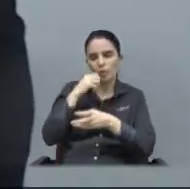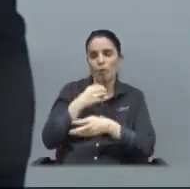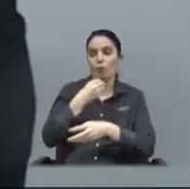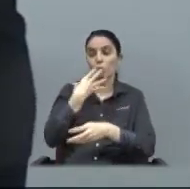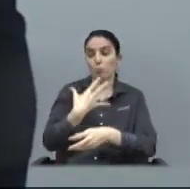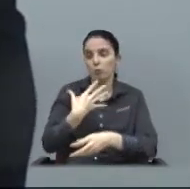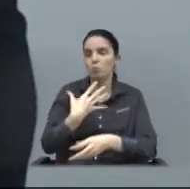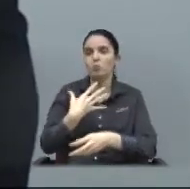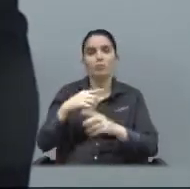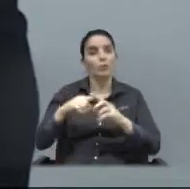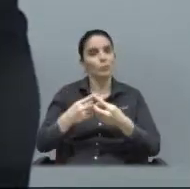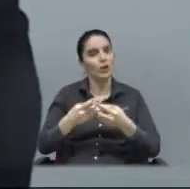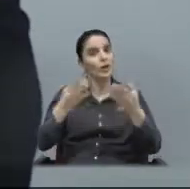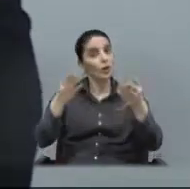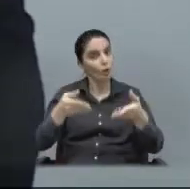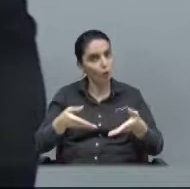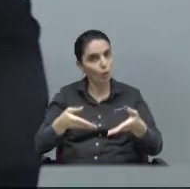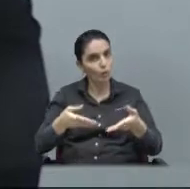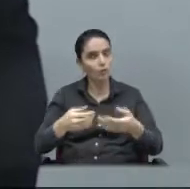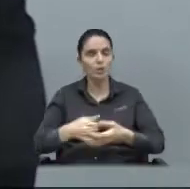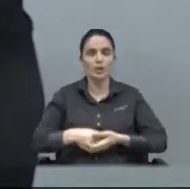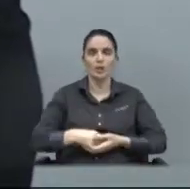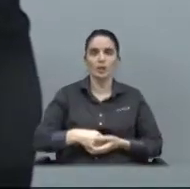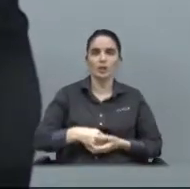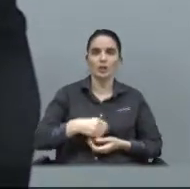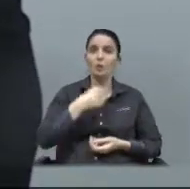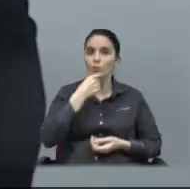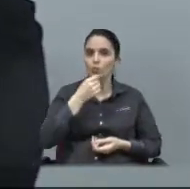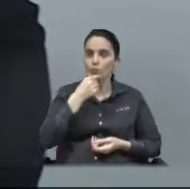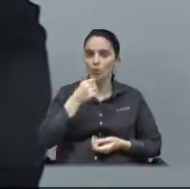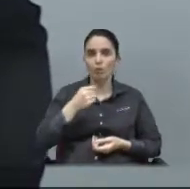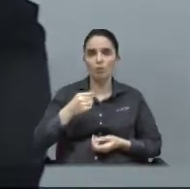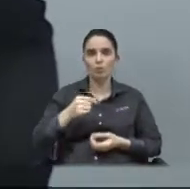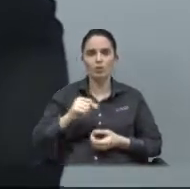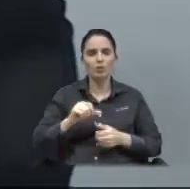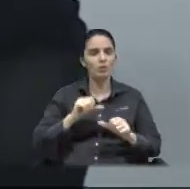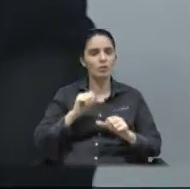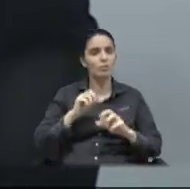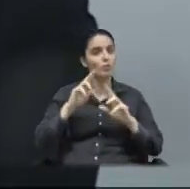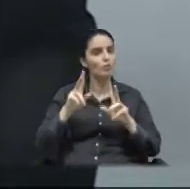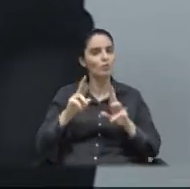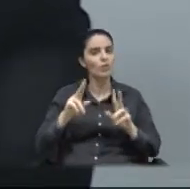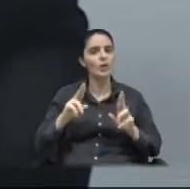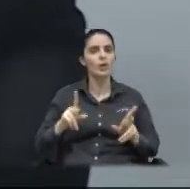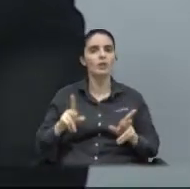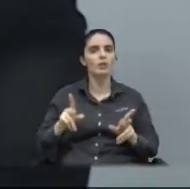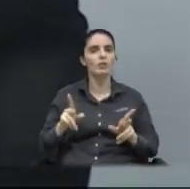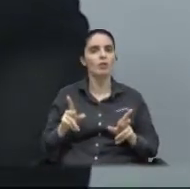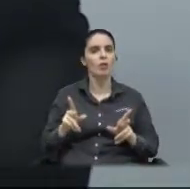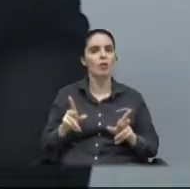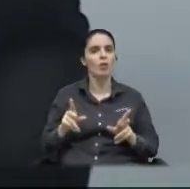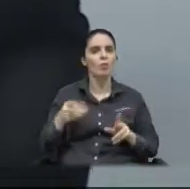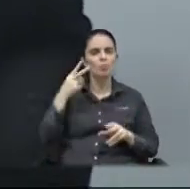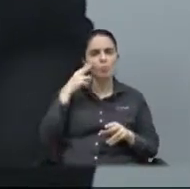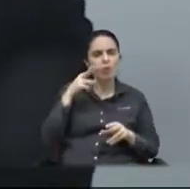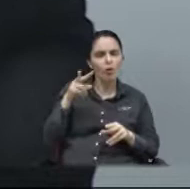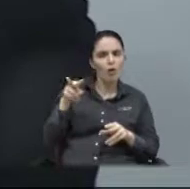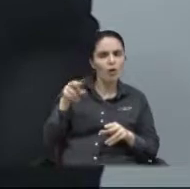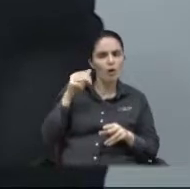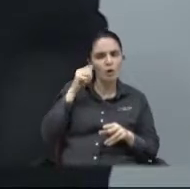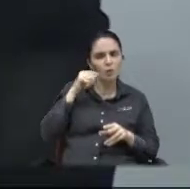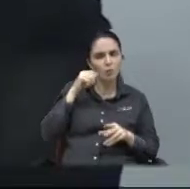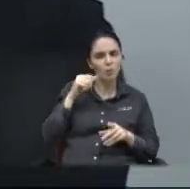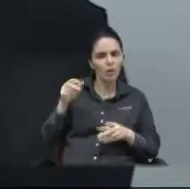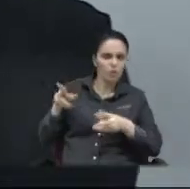estão hoje com voltados pouco mais para nós mas nosso grito ele já tem sido muito